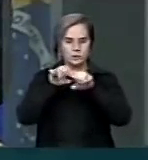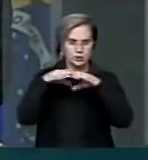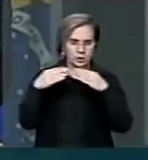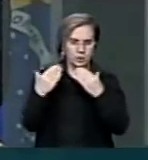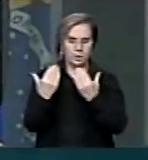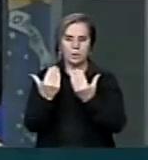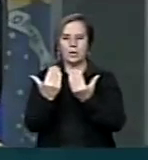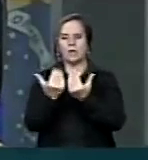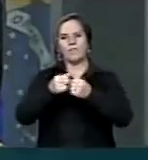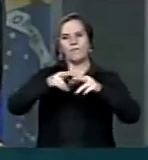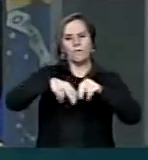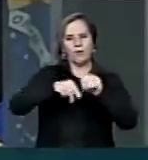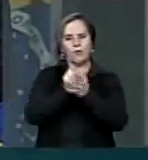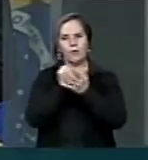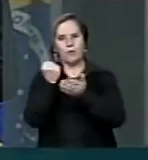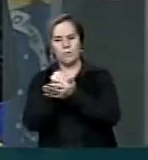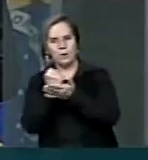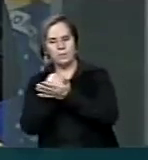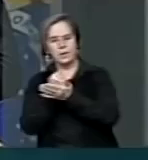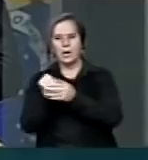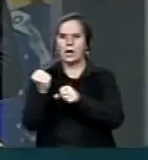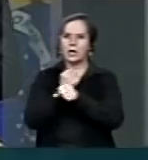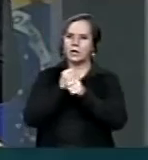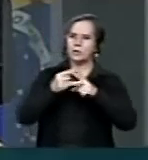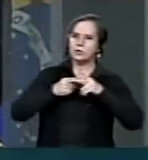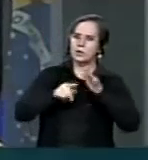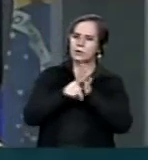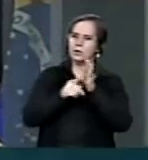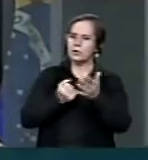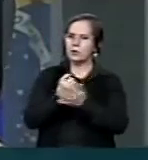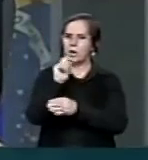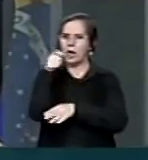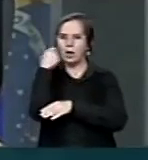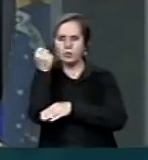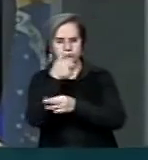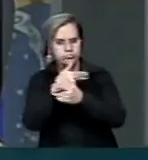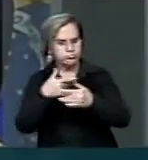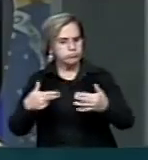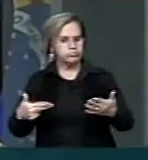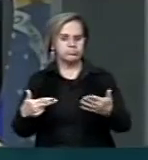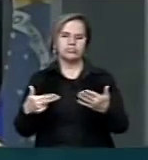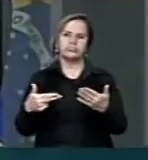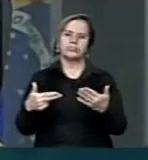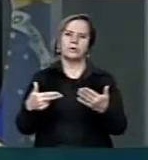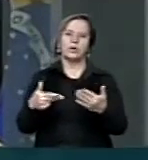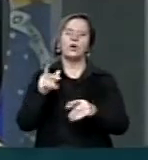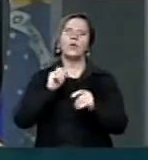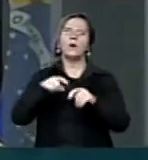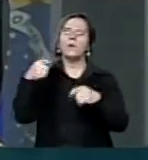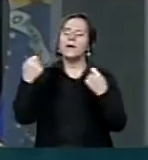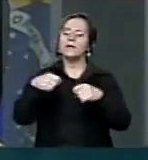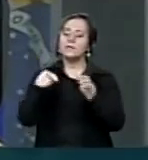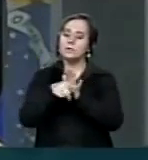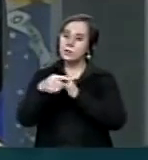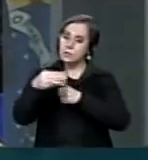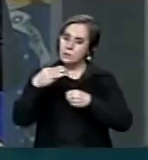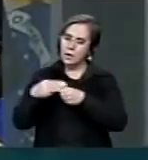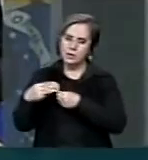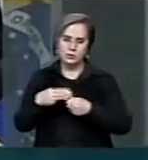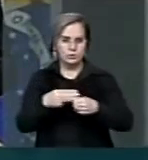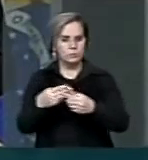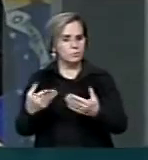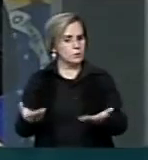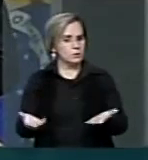de uma praça, aquisição de medicamentos, aquisição de ambulâncias, enfim, exatamente qual é a necessidade do município, ou, como